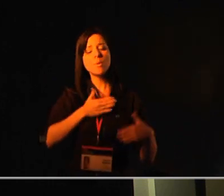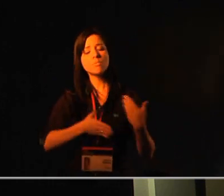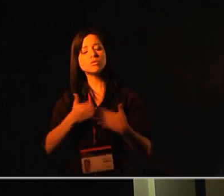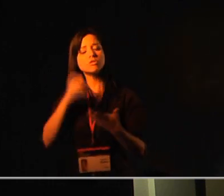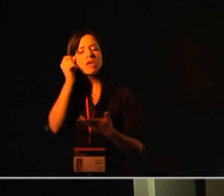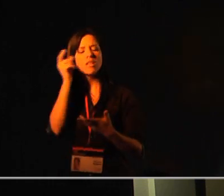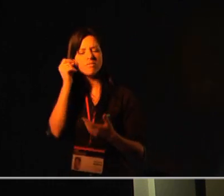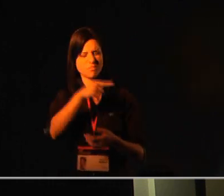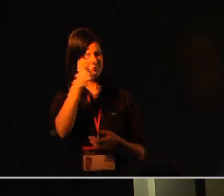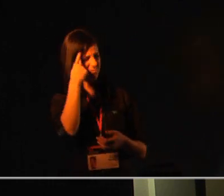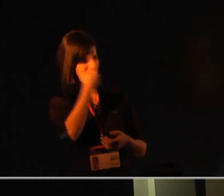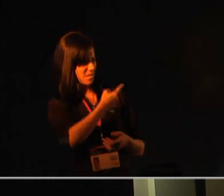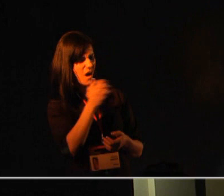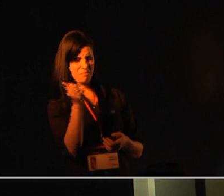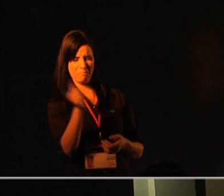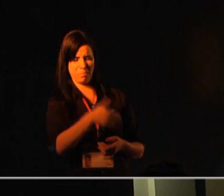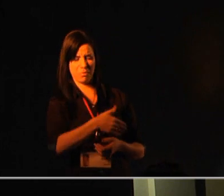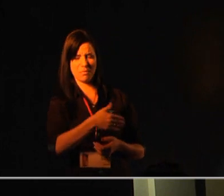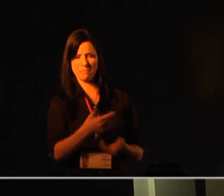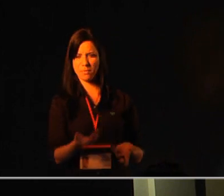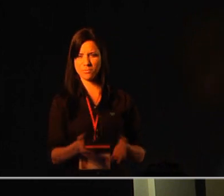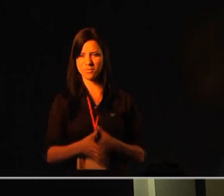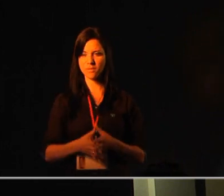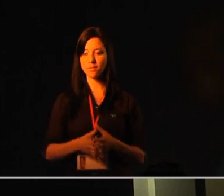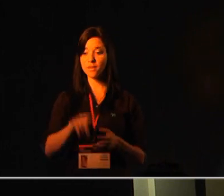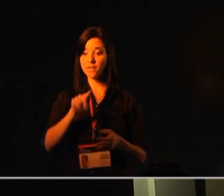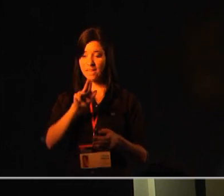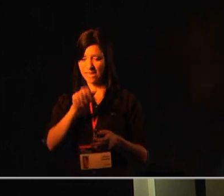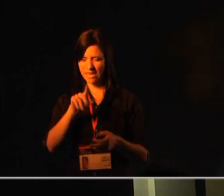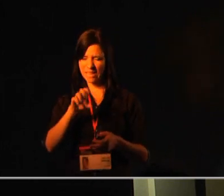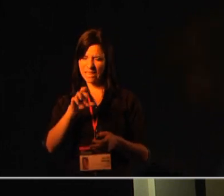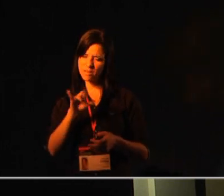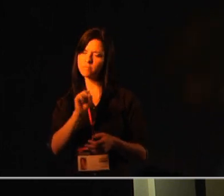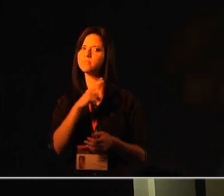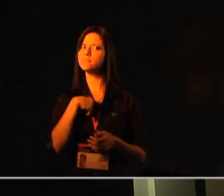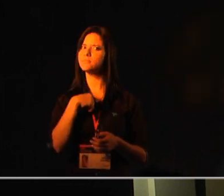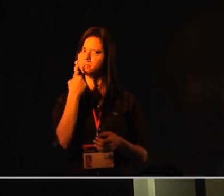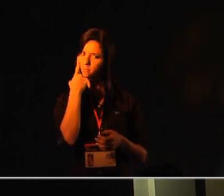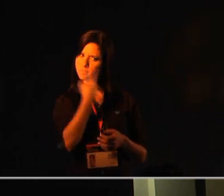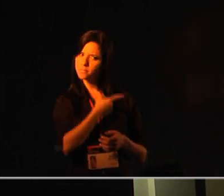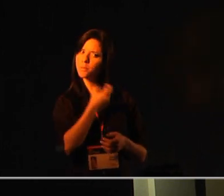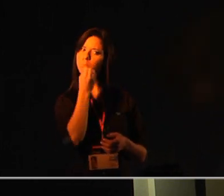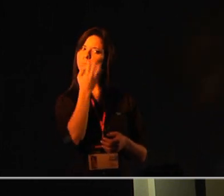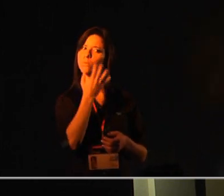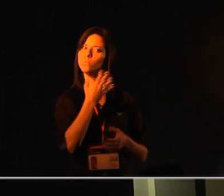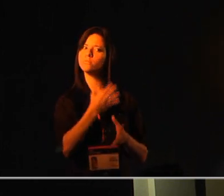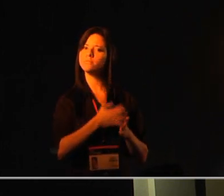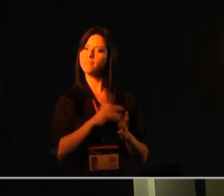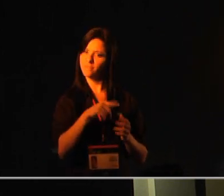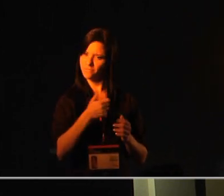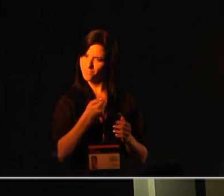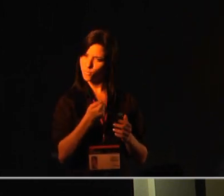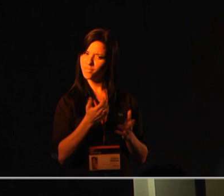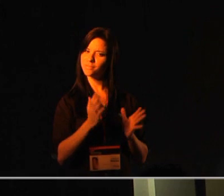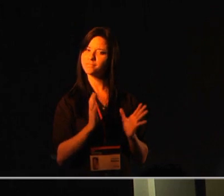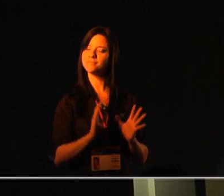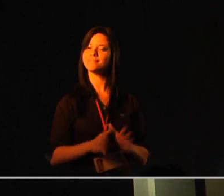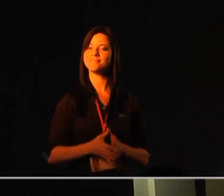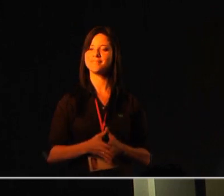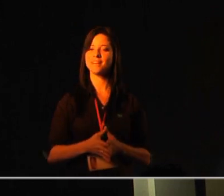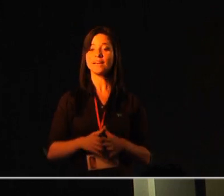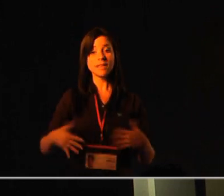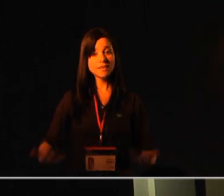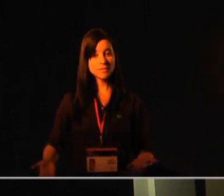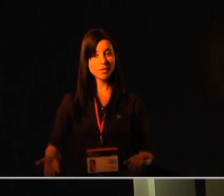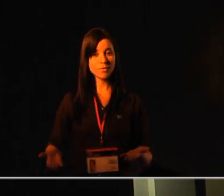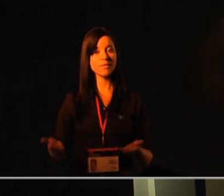criativo, você ia pensar, que bosta, meu processo criativo. Gandalf, você fica pensando, pô, o negócio é bom. O negócio é foda, Gandalf, né? Porque